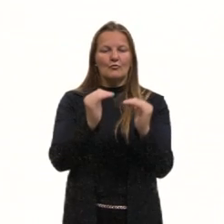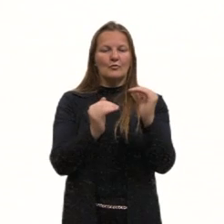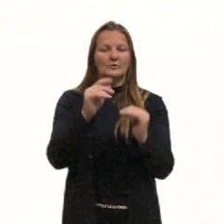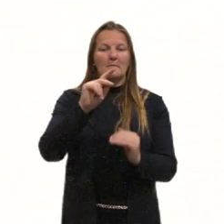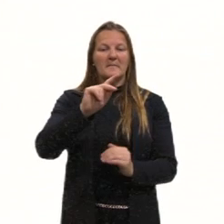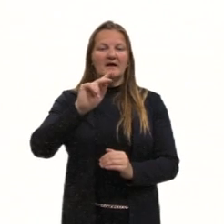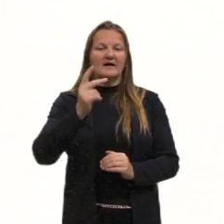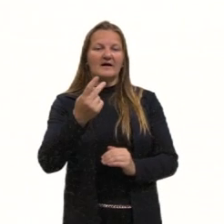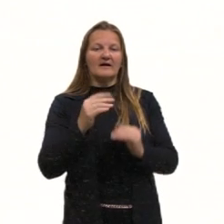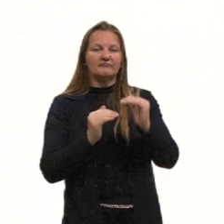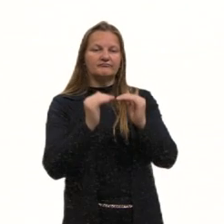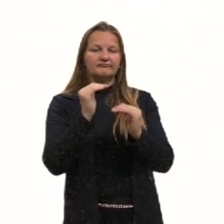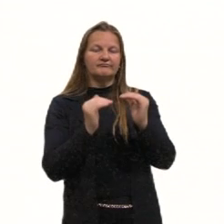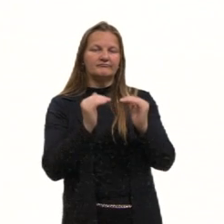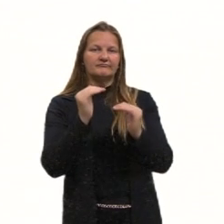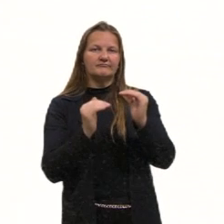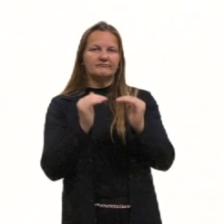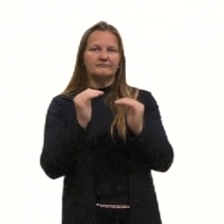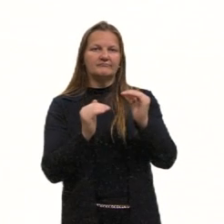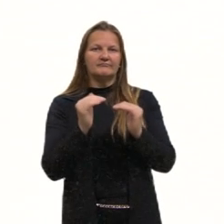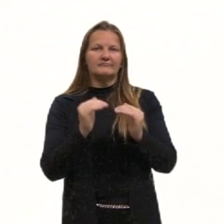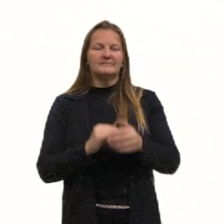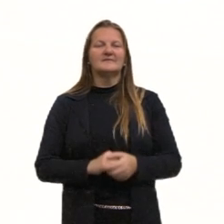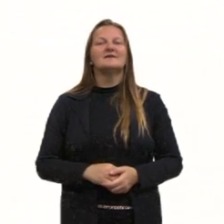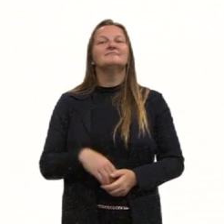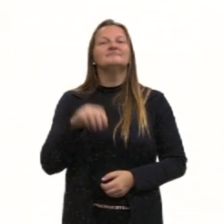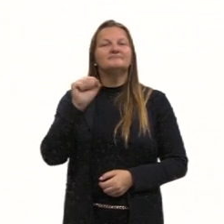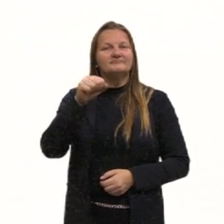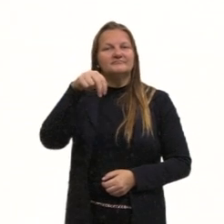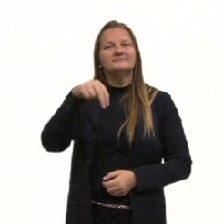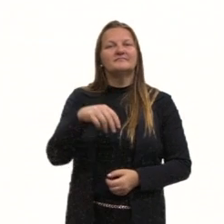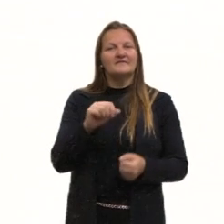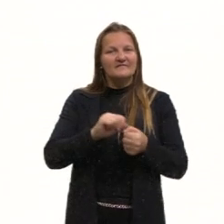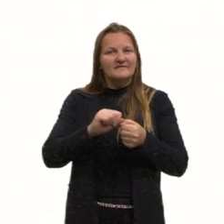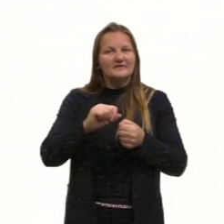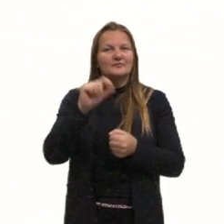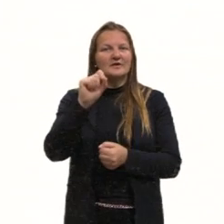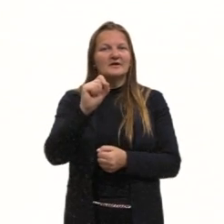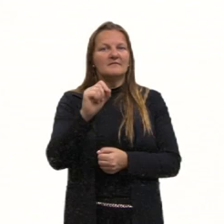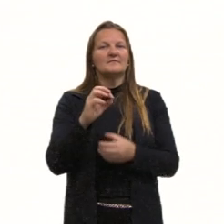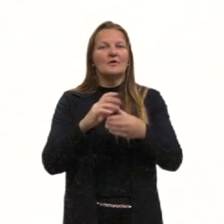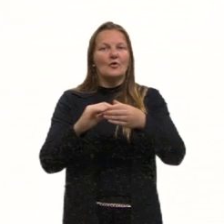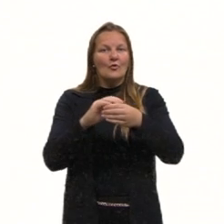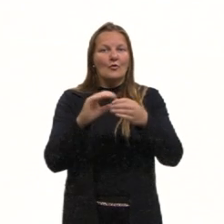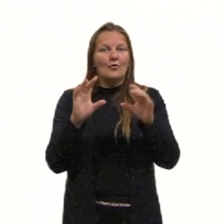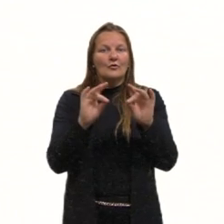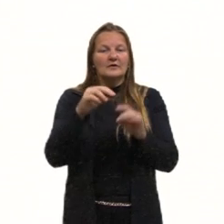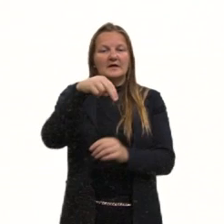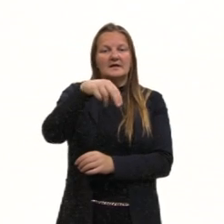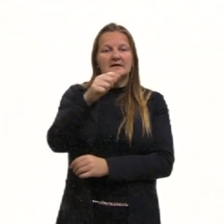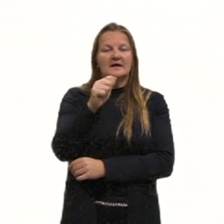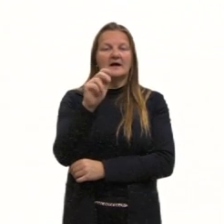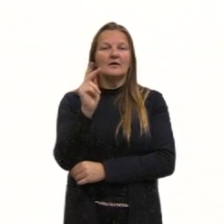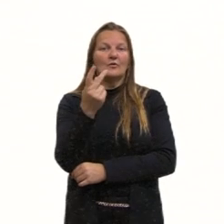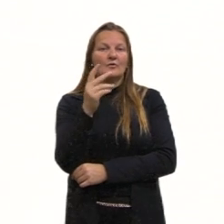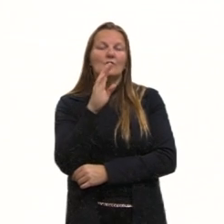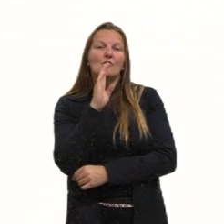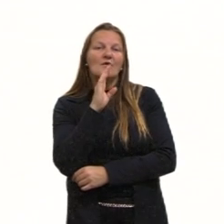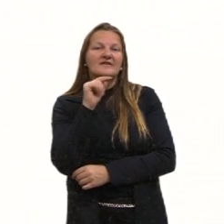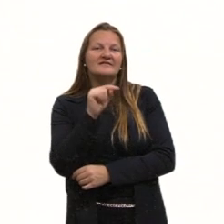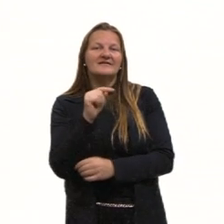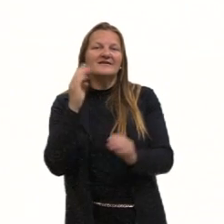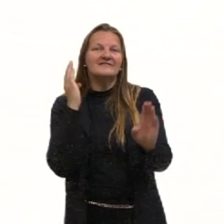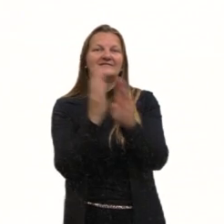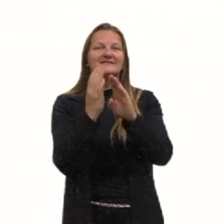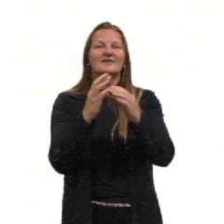uma base neutralizam então o que que foi feito foi feito uma concentração de naoh conhecida para descobrir